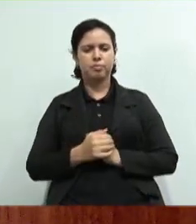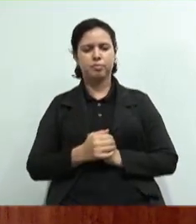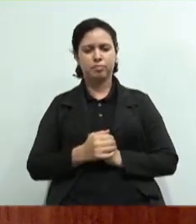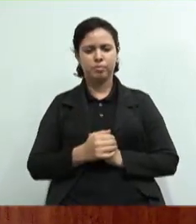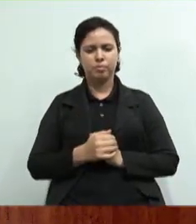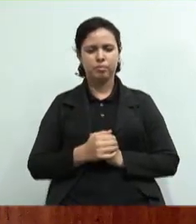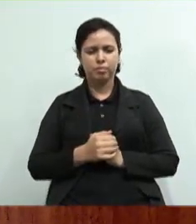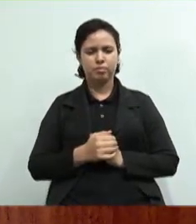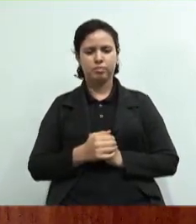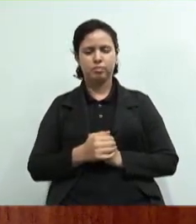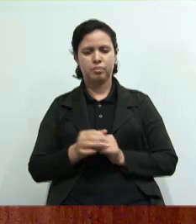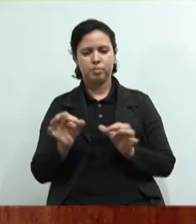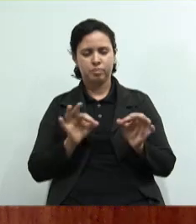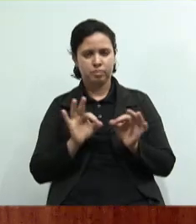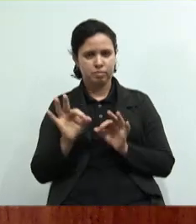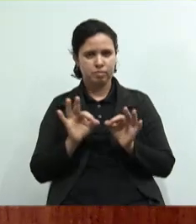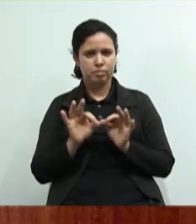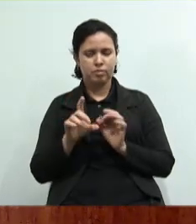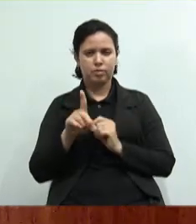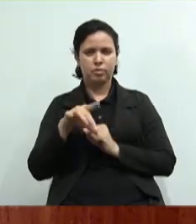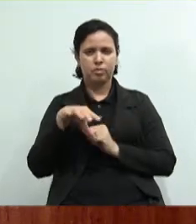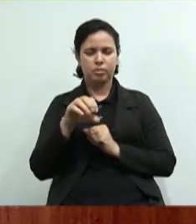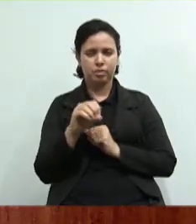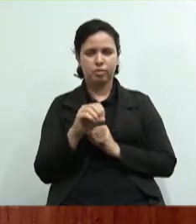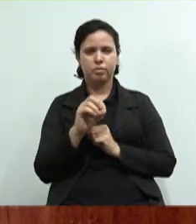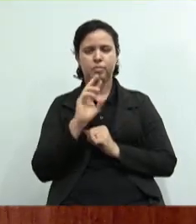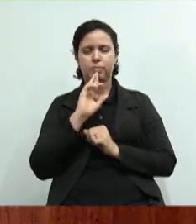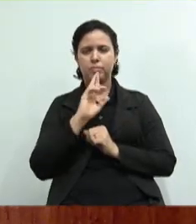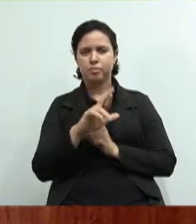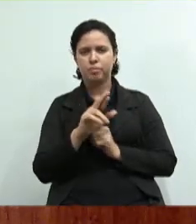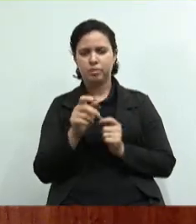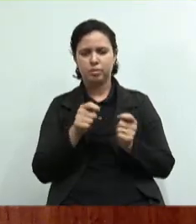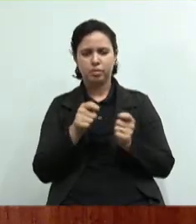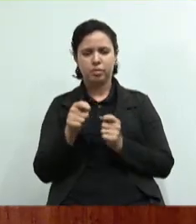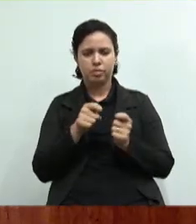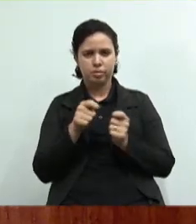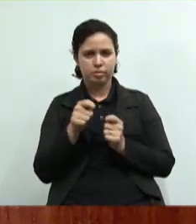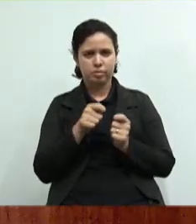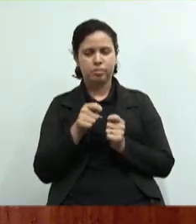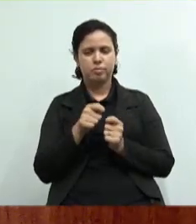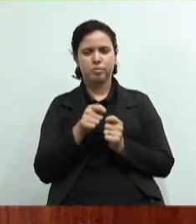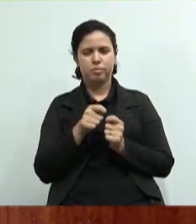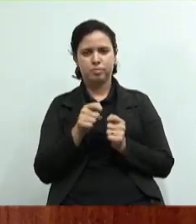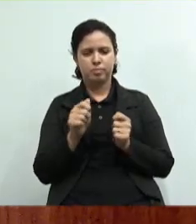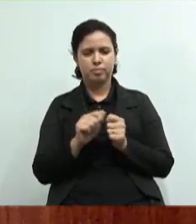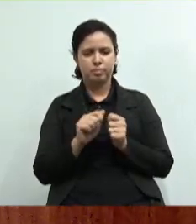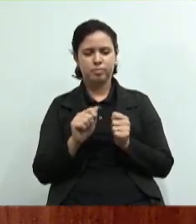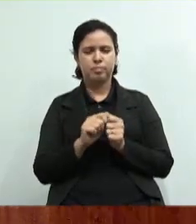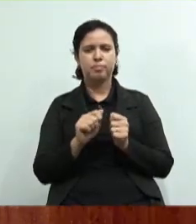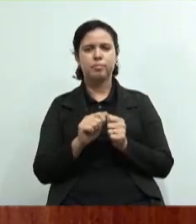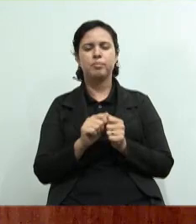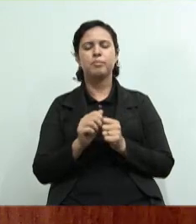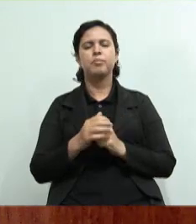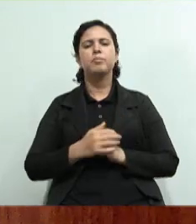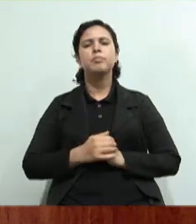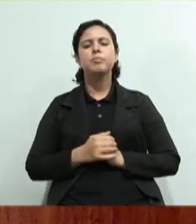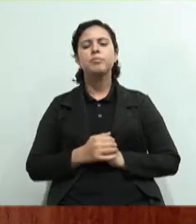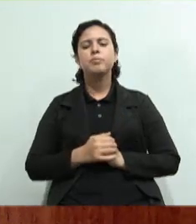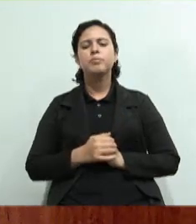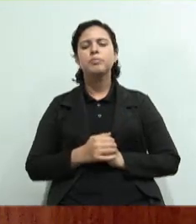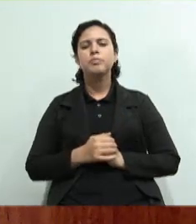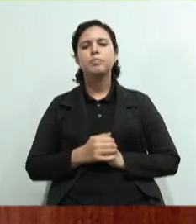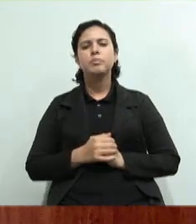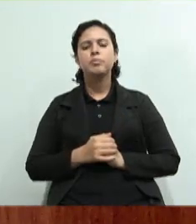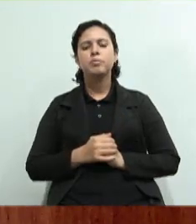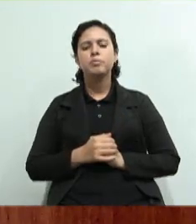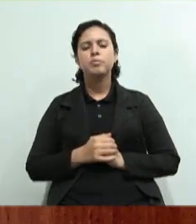Plano de planejamento, né, o do de execução, o controle, que é o check, e a ação, né, o act. Uhum. Então,